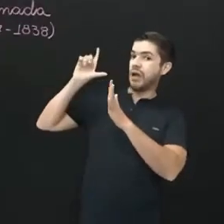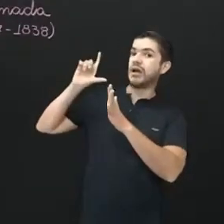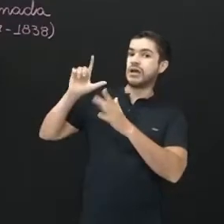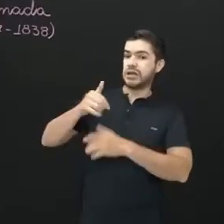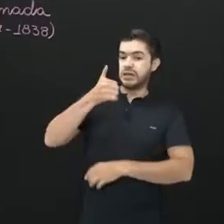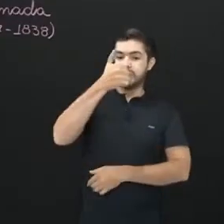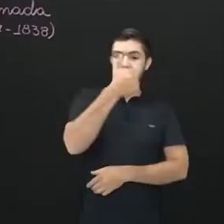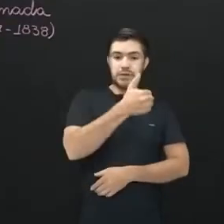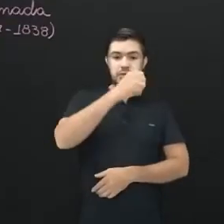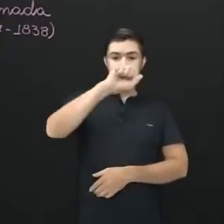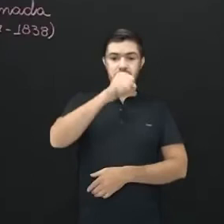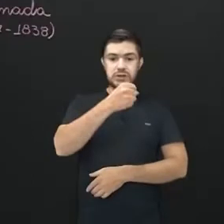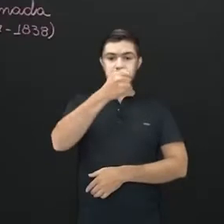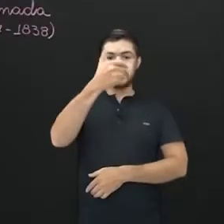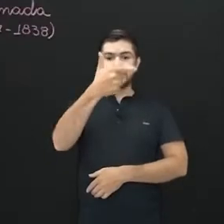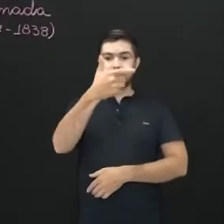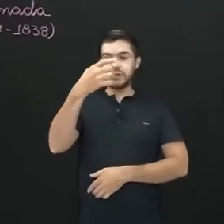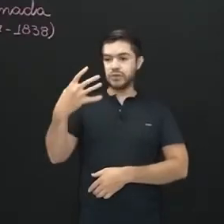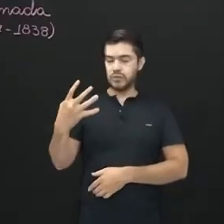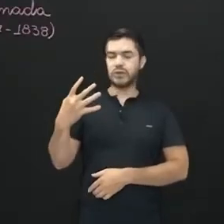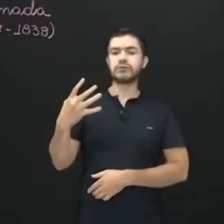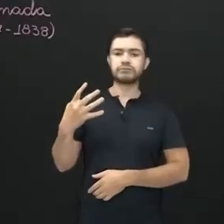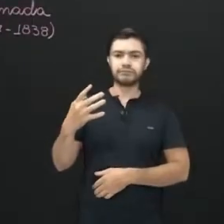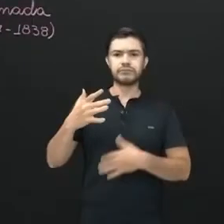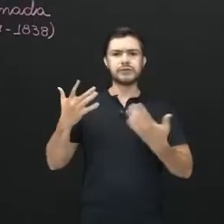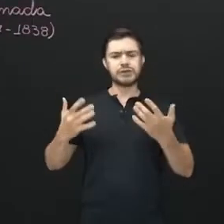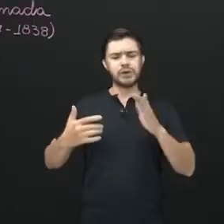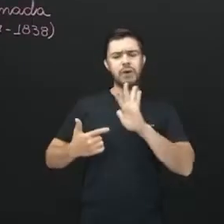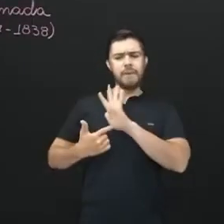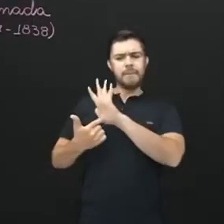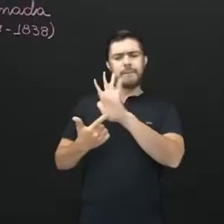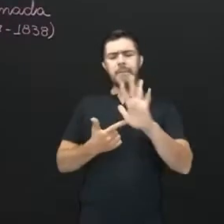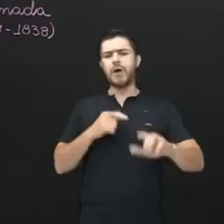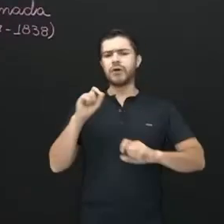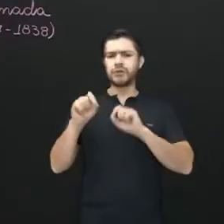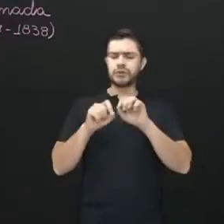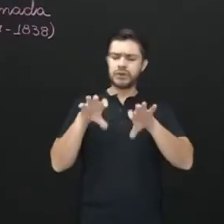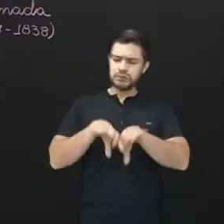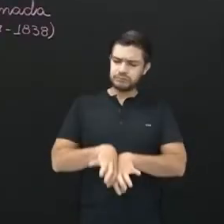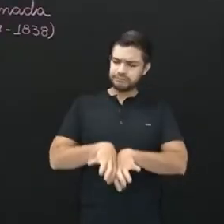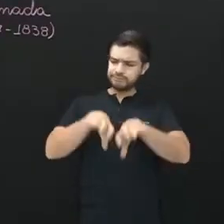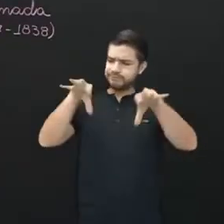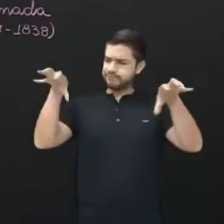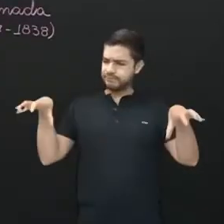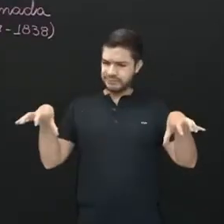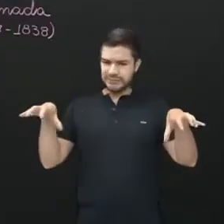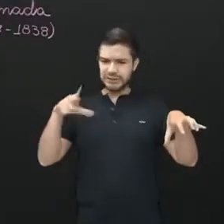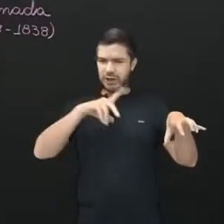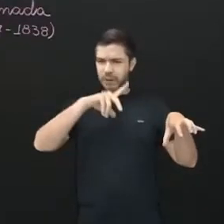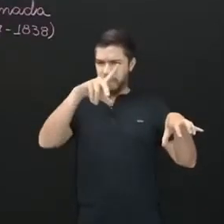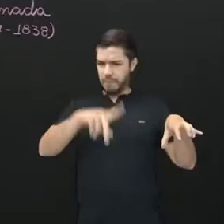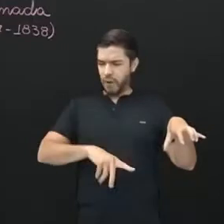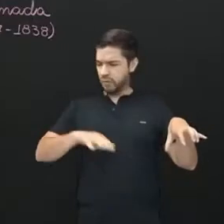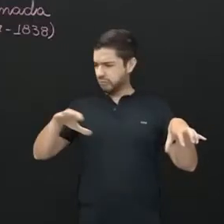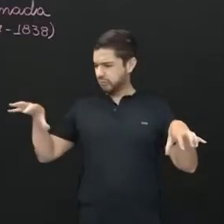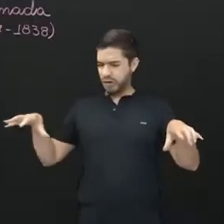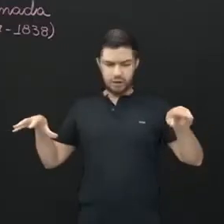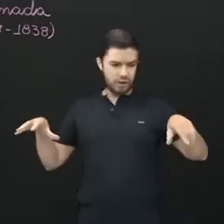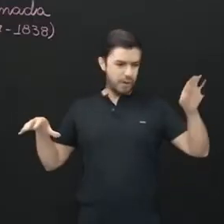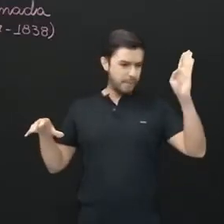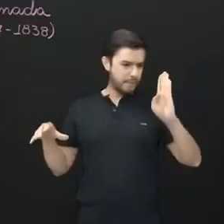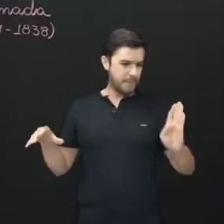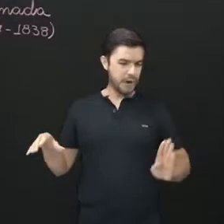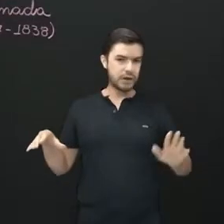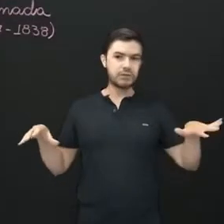1824. Isso mostra como a independência, ou seja, a separação do Brasil de Portugal, ela foi um